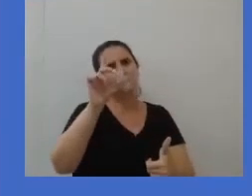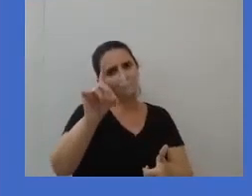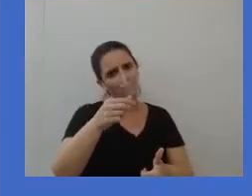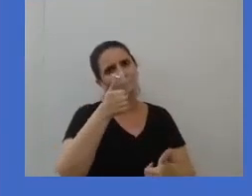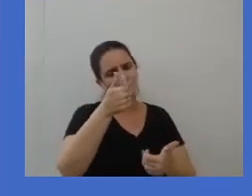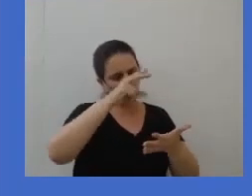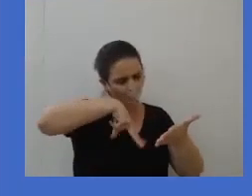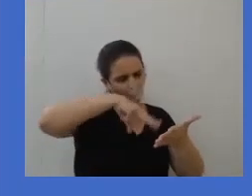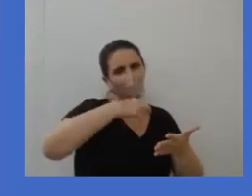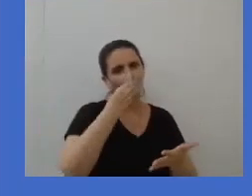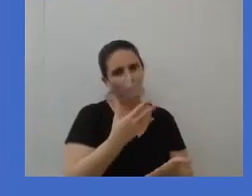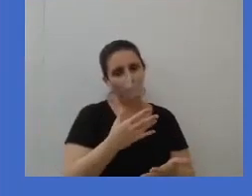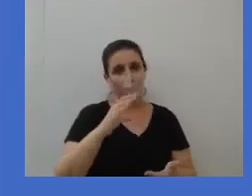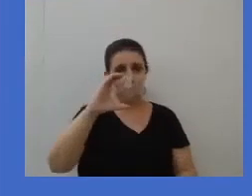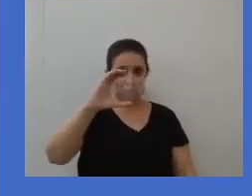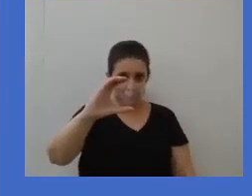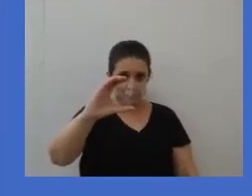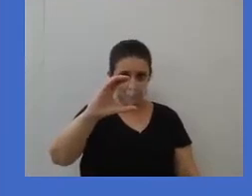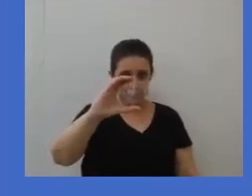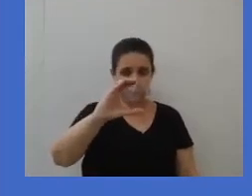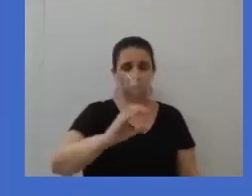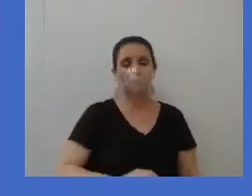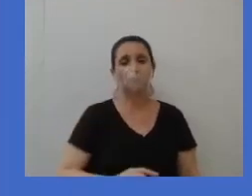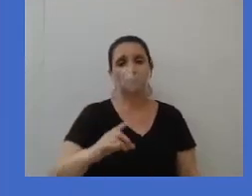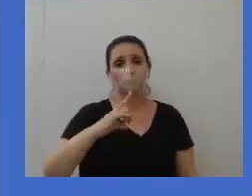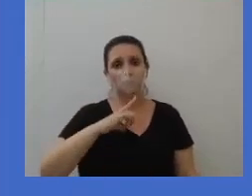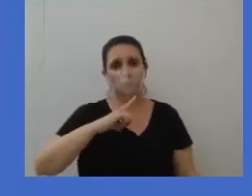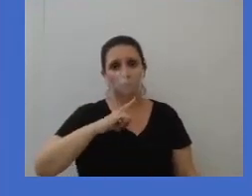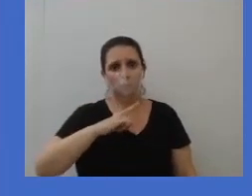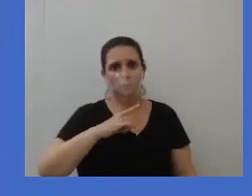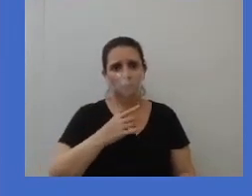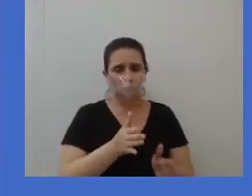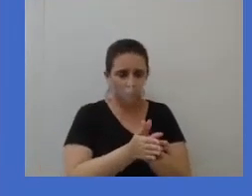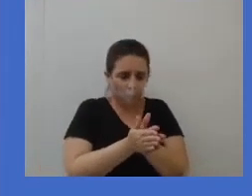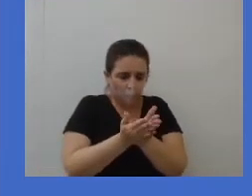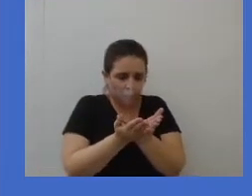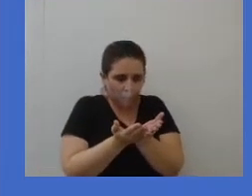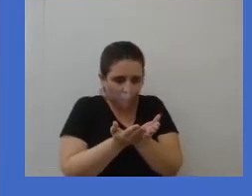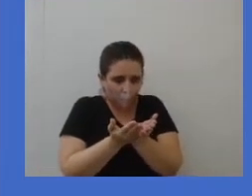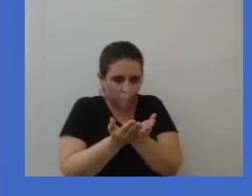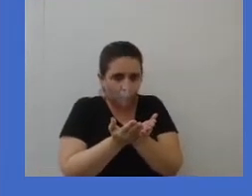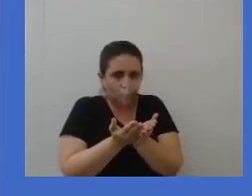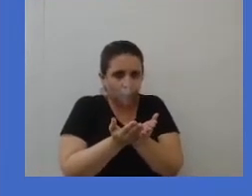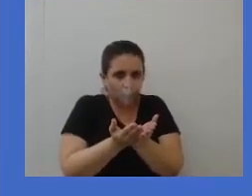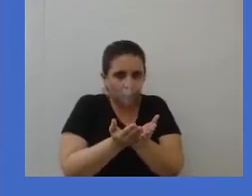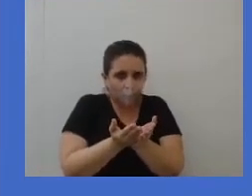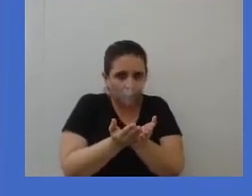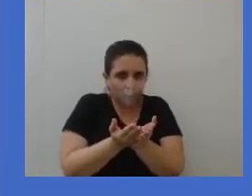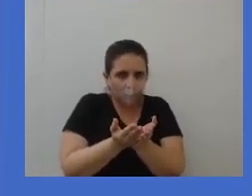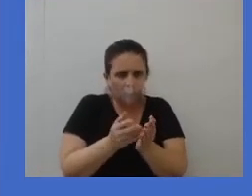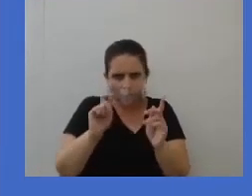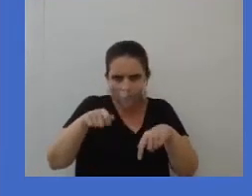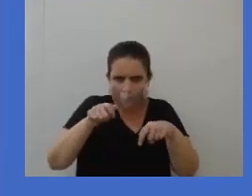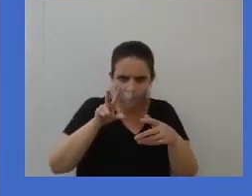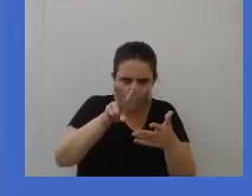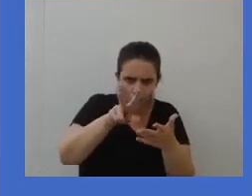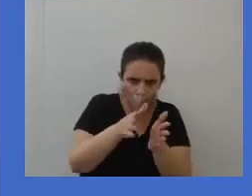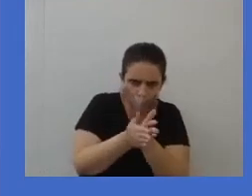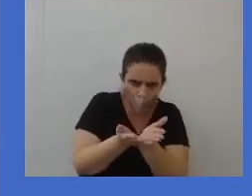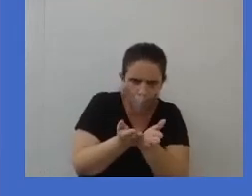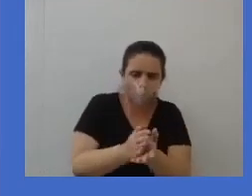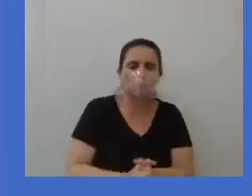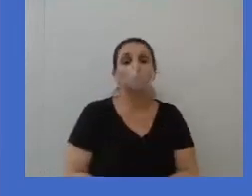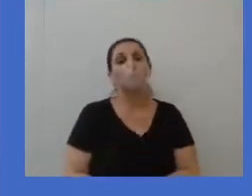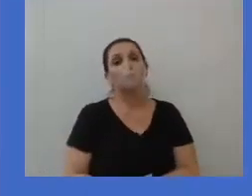da leitura. Na letra C, está saindo de um livro, é um livro, tá? Espero que a imagem esteja boa para vocês